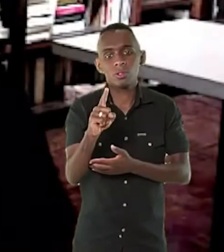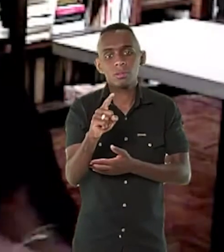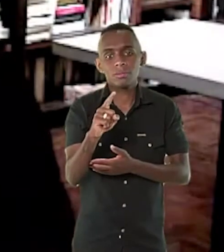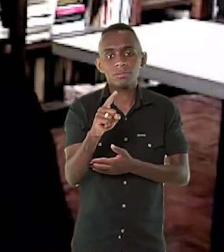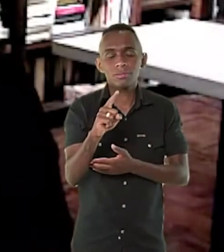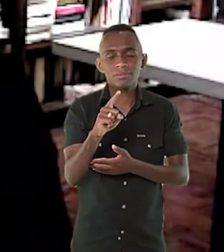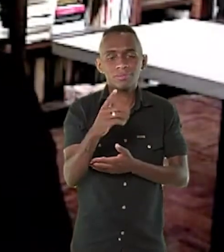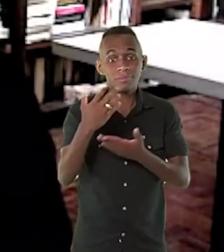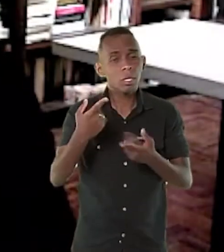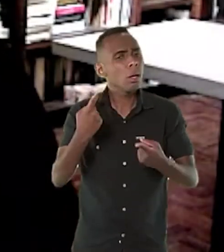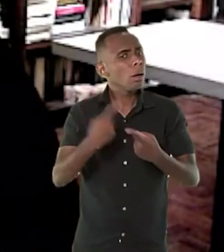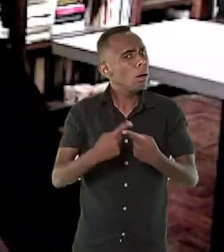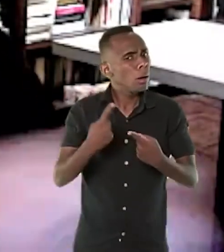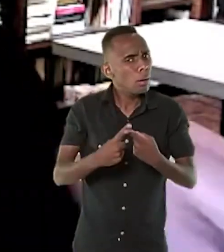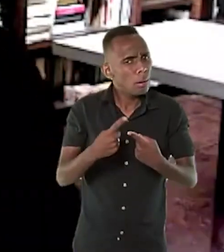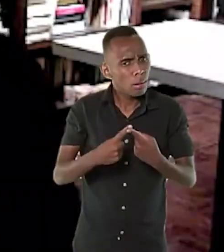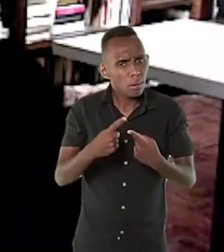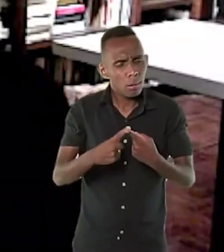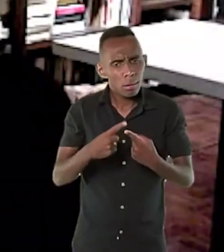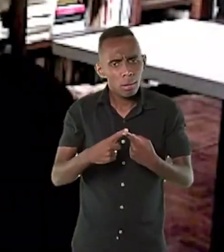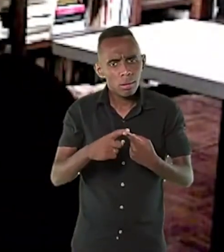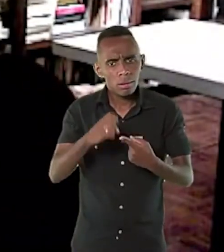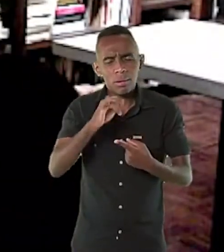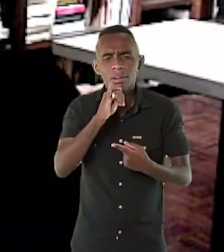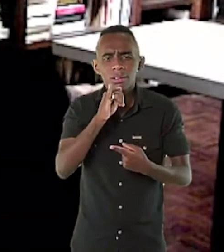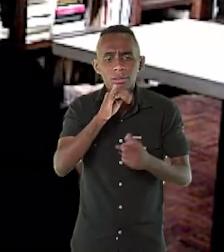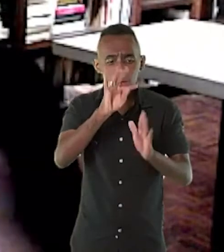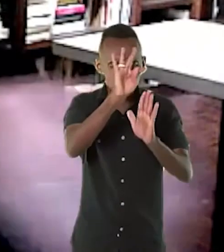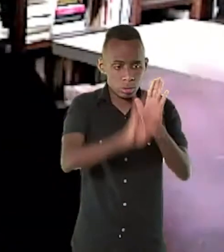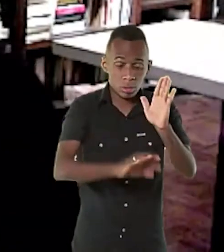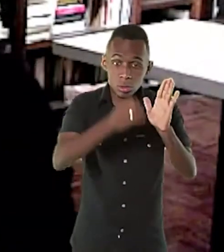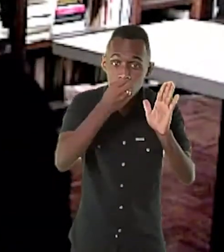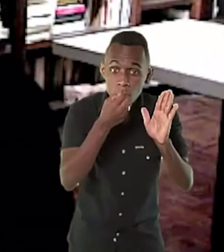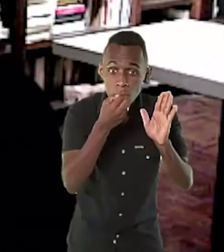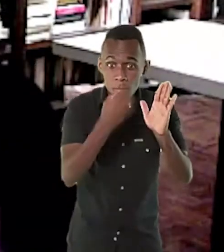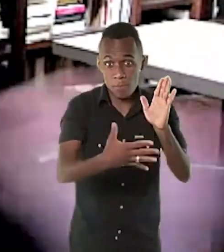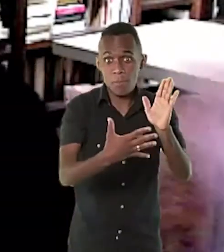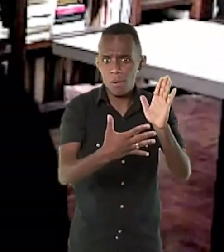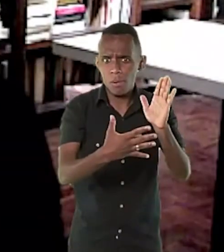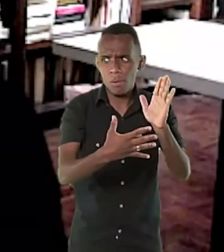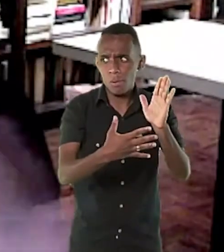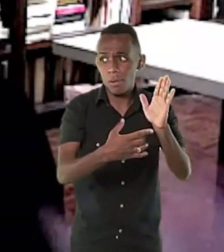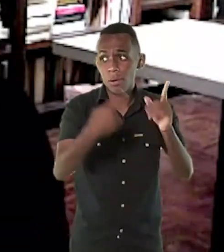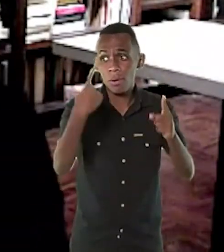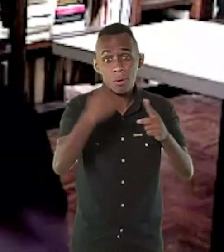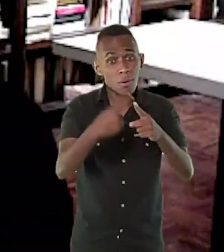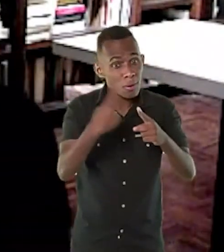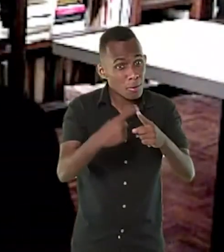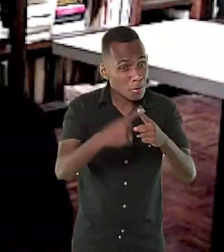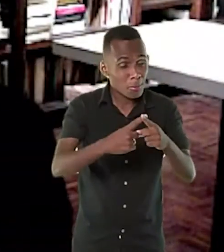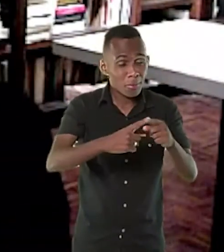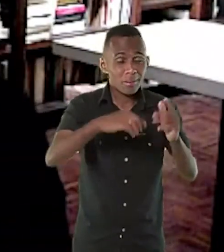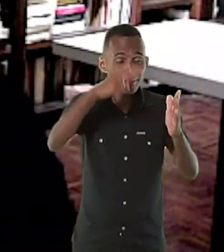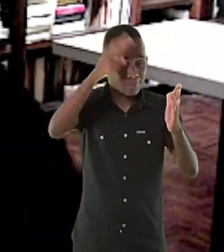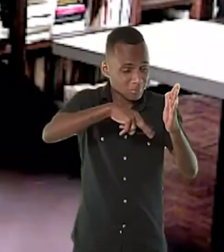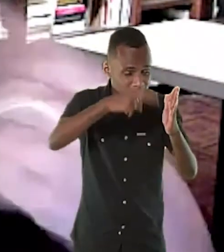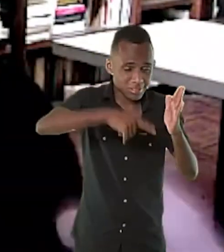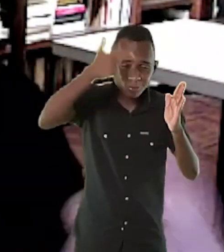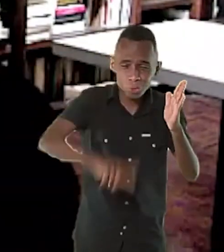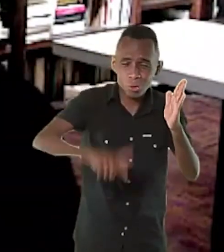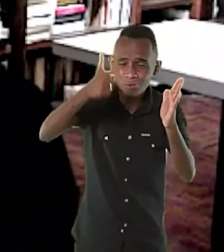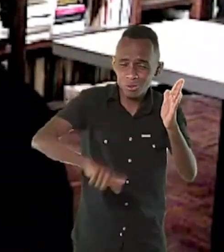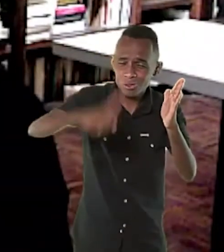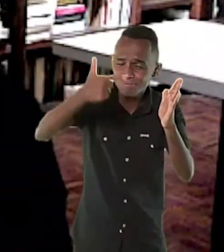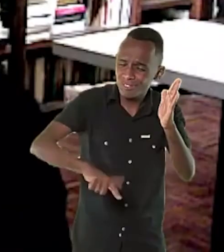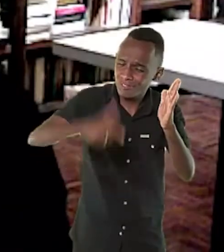Né? Porque, assim, se o texto está bom, é porque ele já foi reescrito tantas vezes.